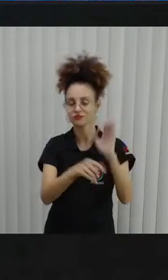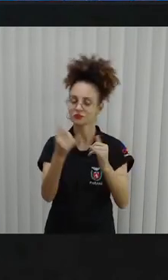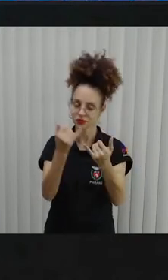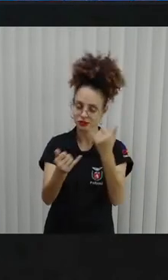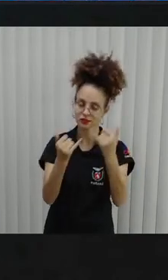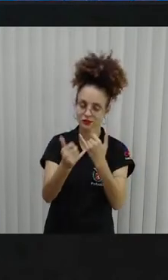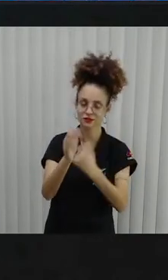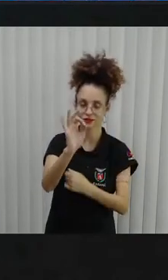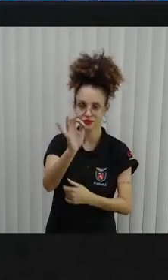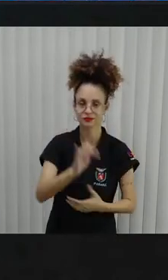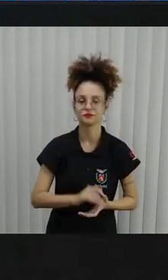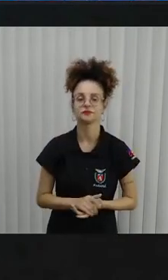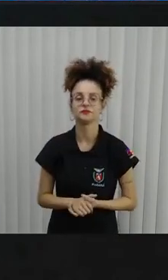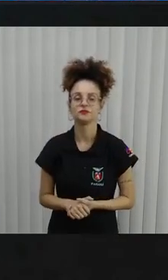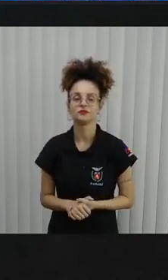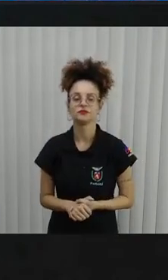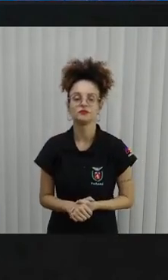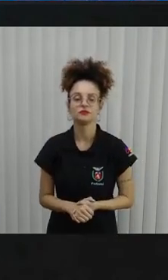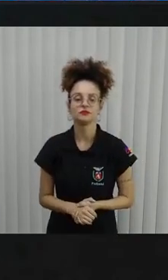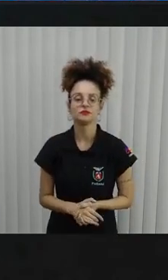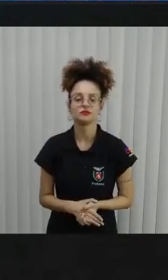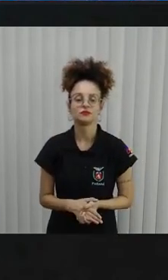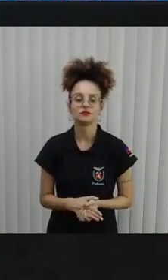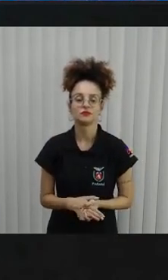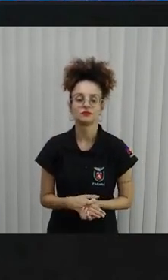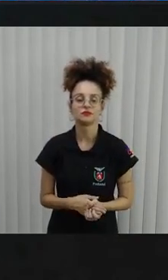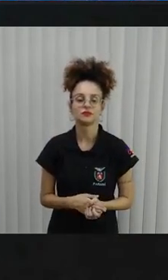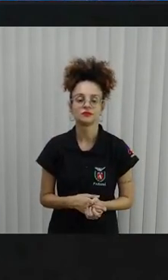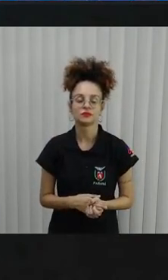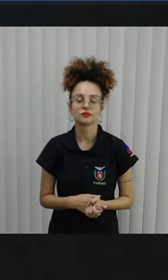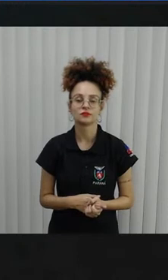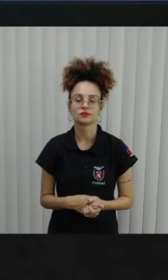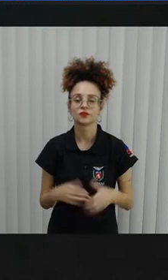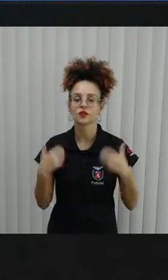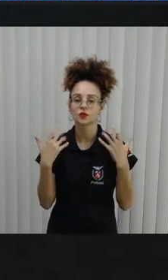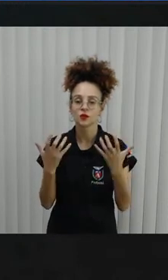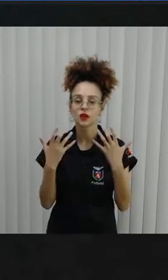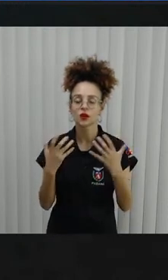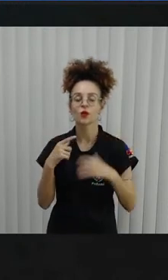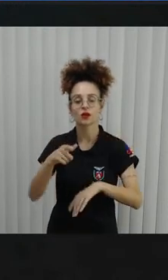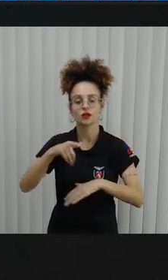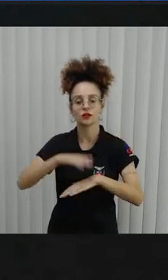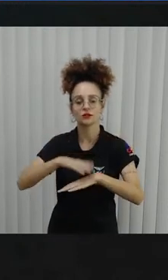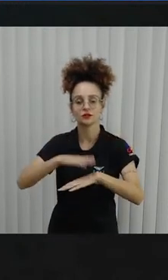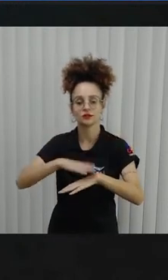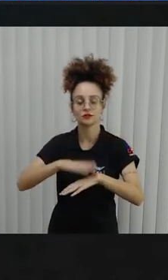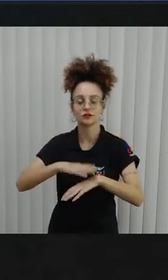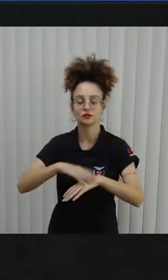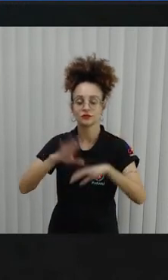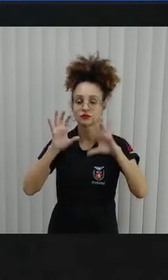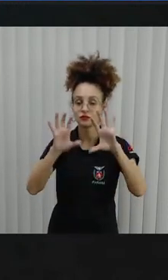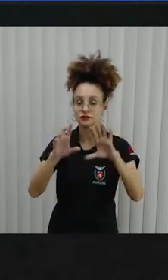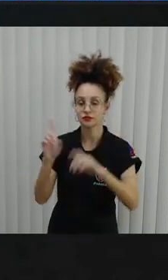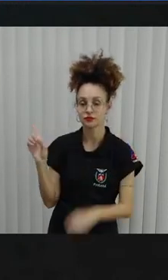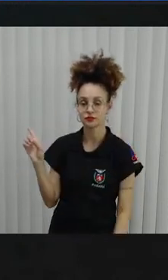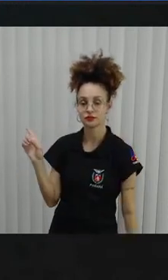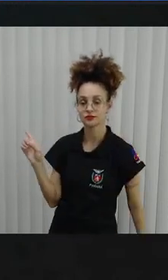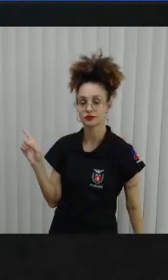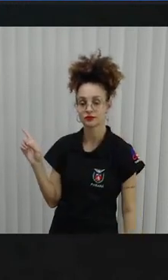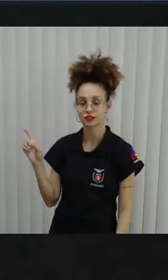parecido. Super parecido com o cacto. Então, eu quero que ele vá para essa posição aí, ó, a posição,